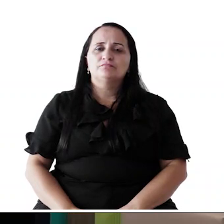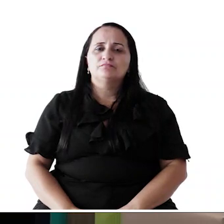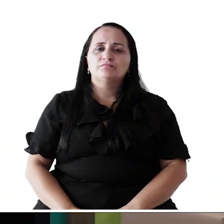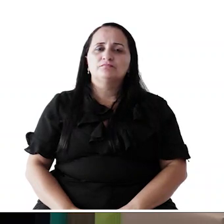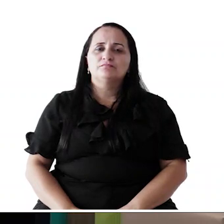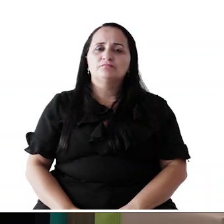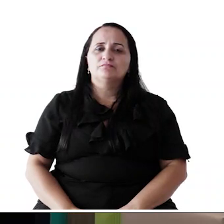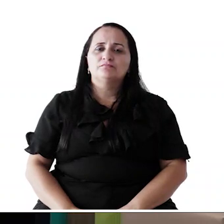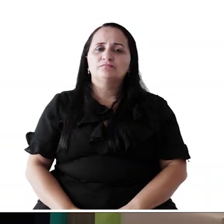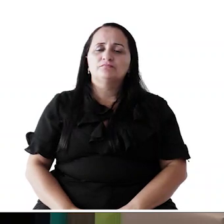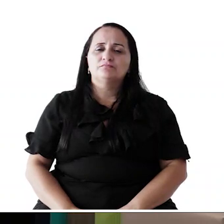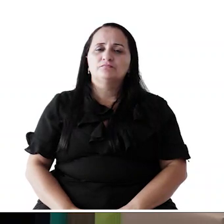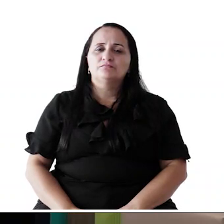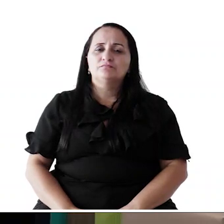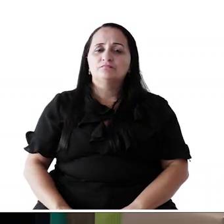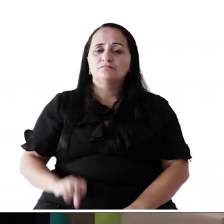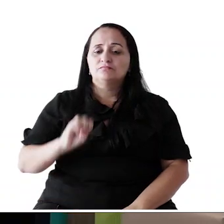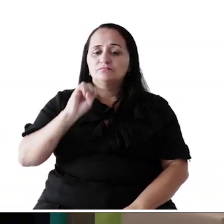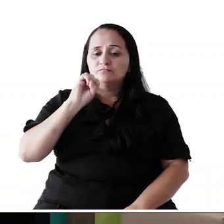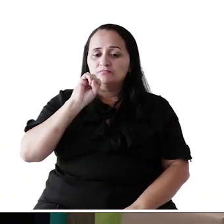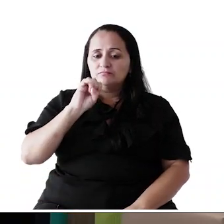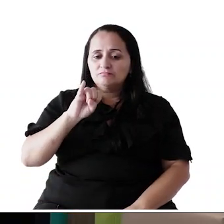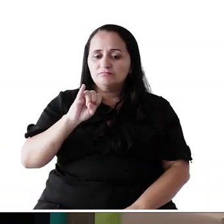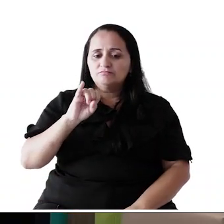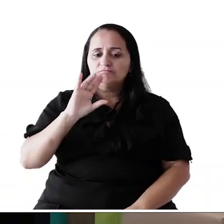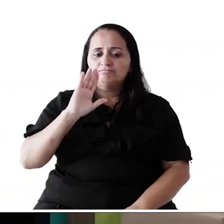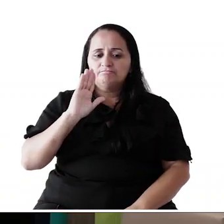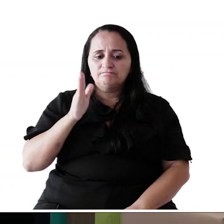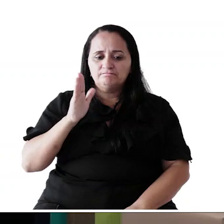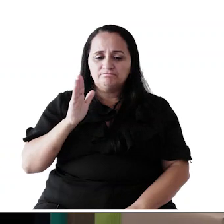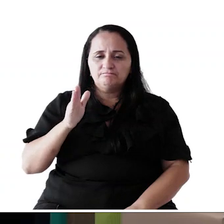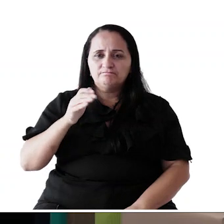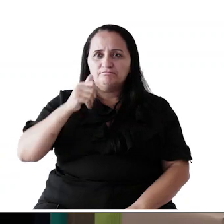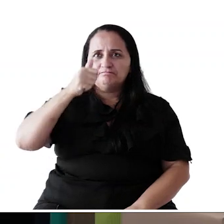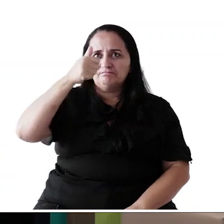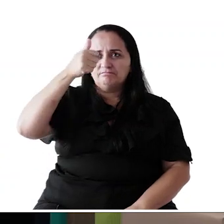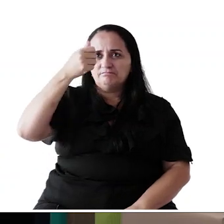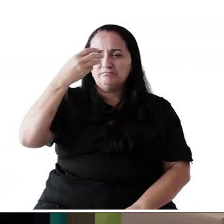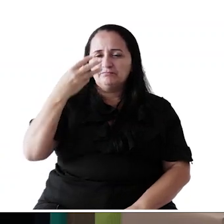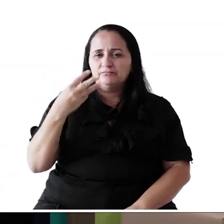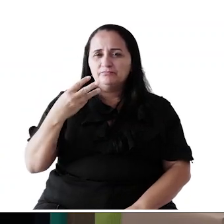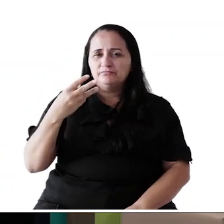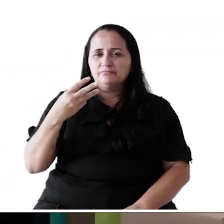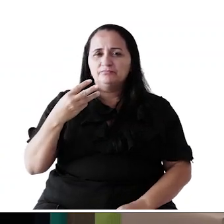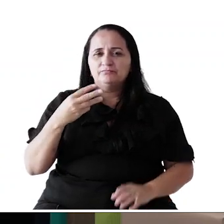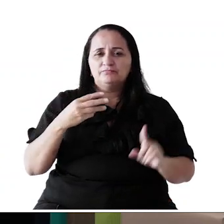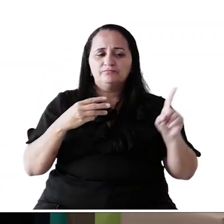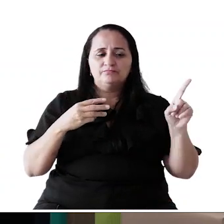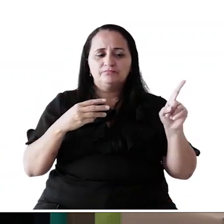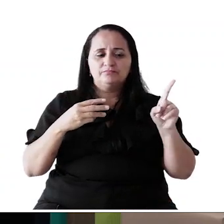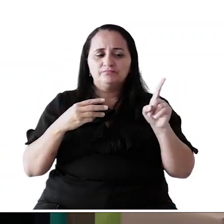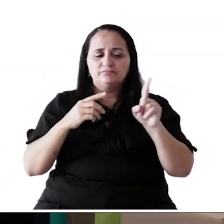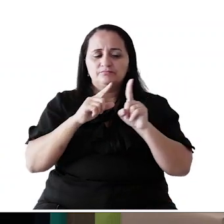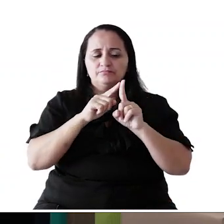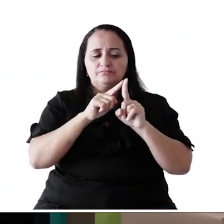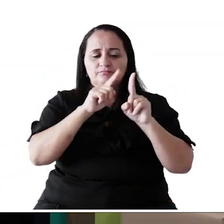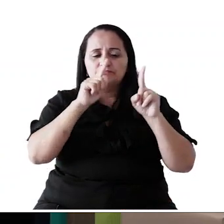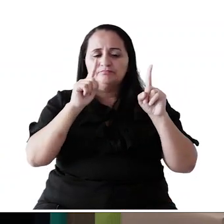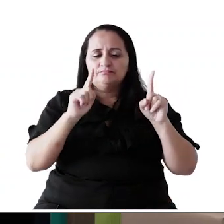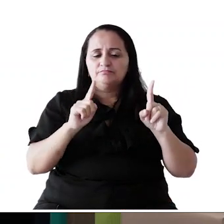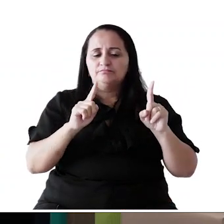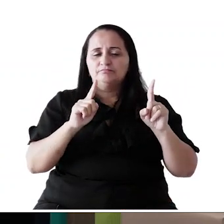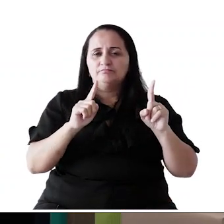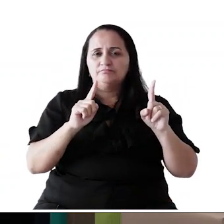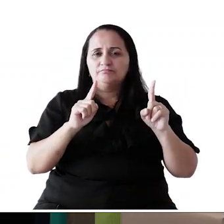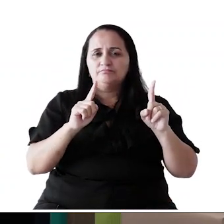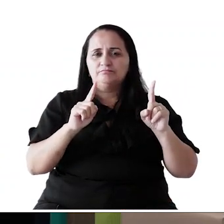Se ele já percorreu 1/3, significa que o João já percorreu apenas